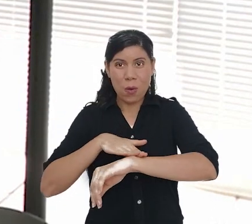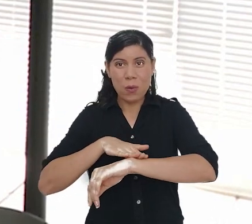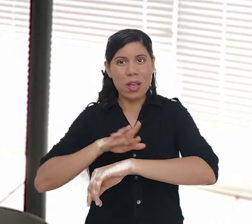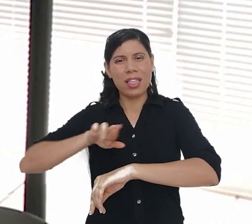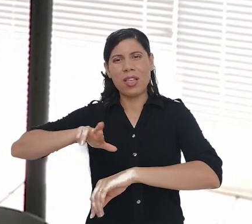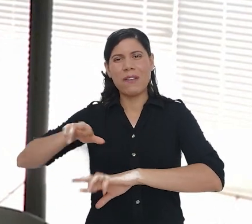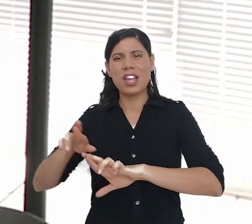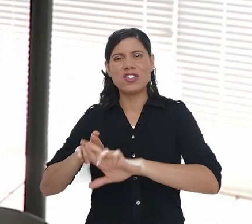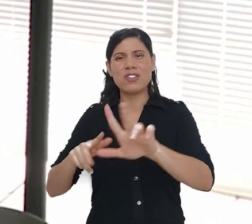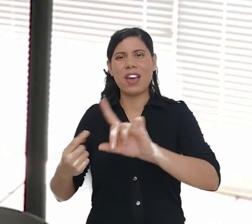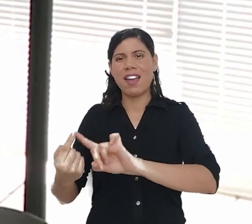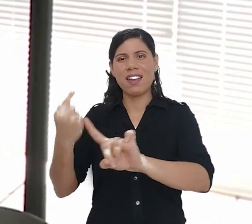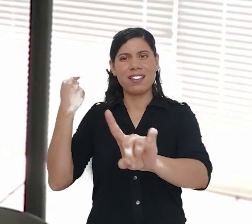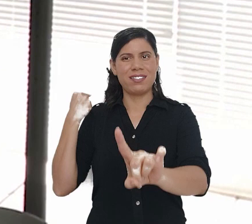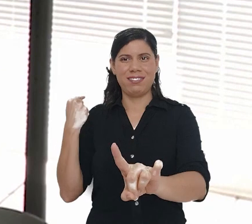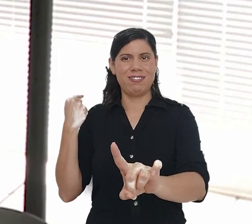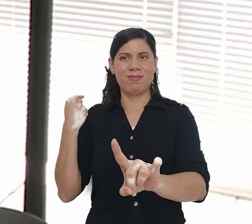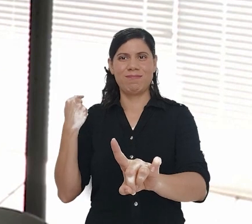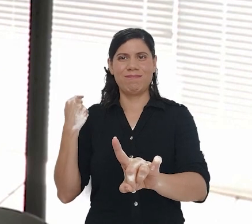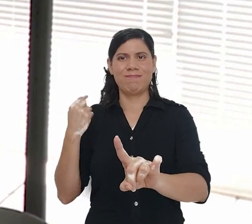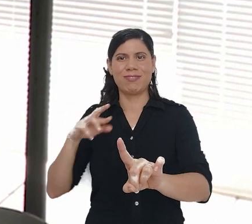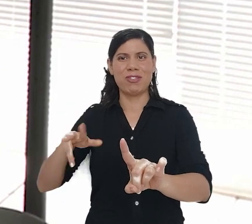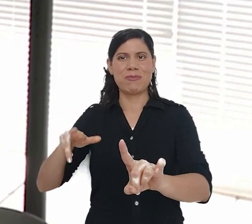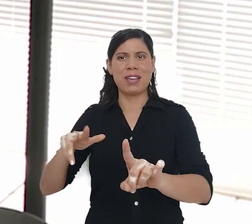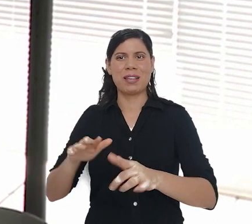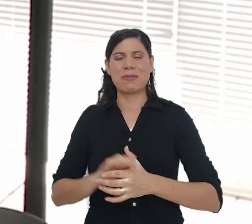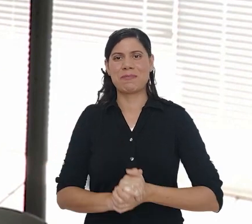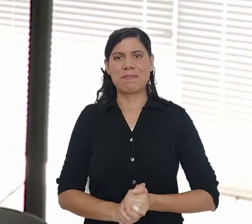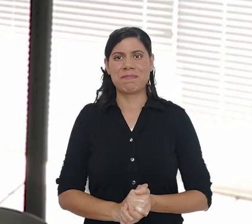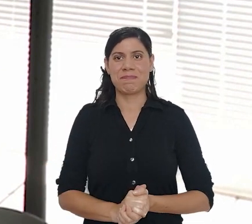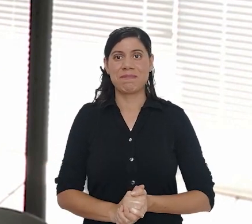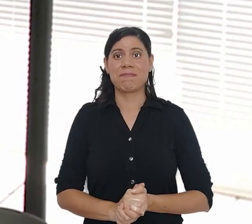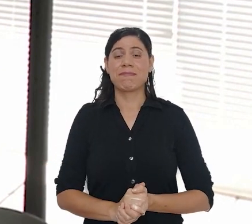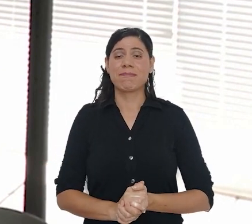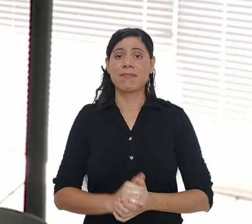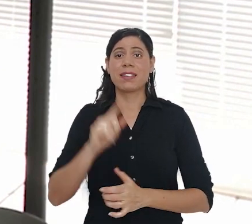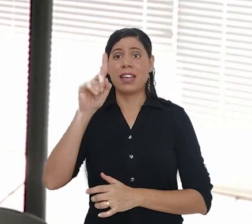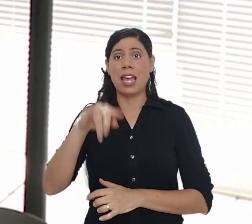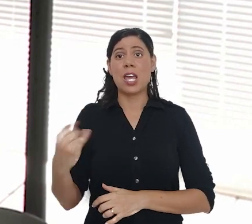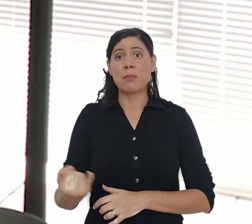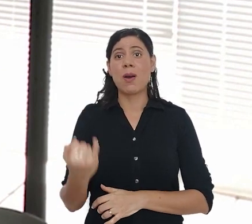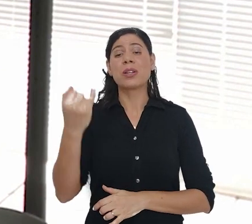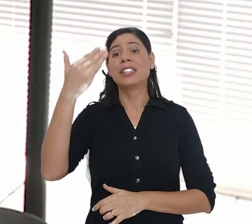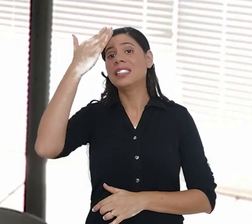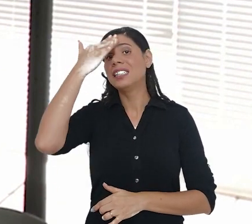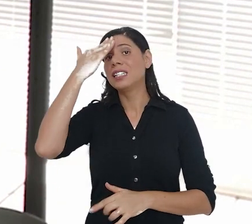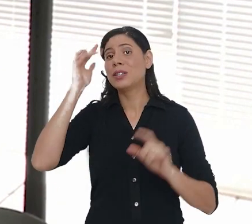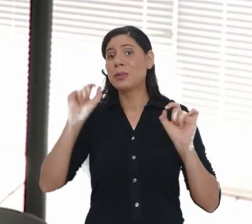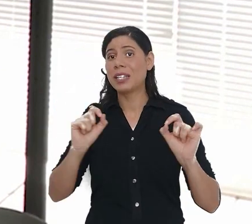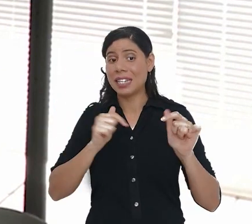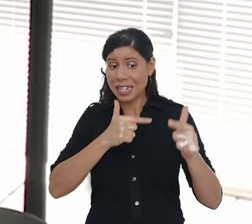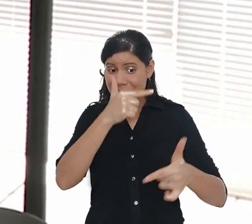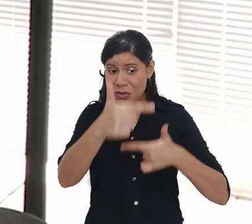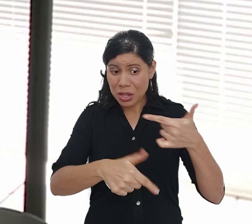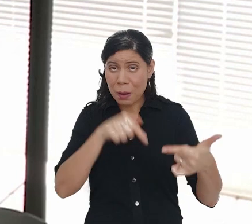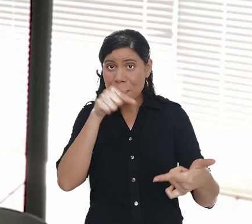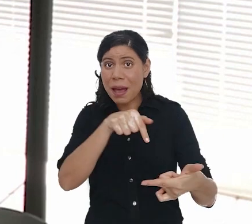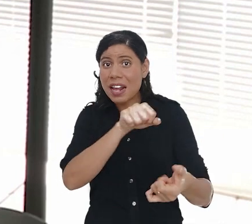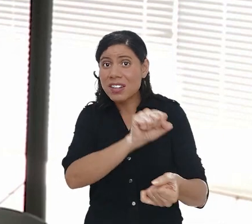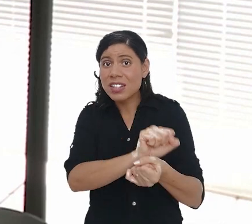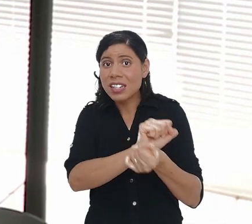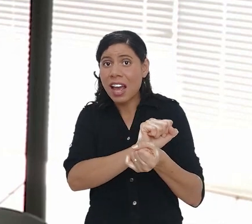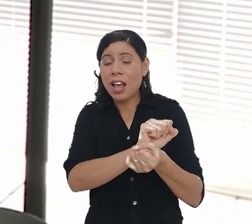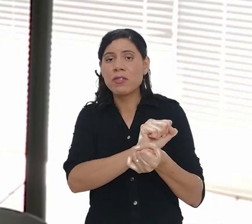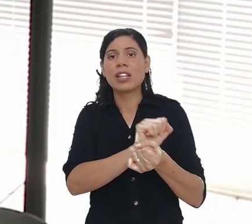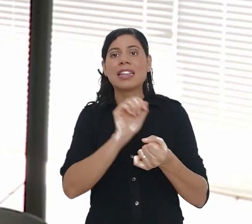diferencia muito em relação à cor da escravidão de antigamente, né? É importante ter também que o trabalho escravo existe